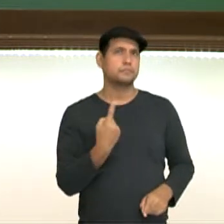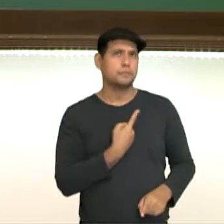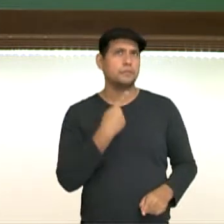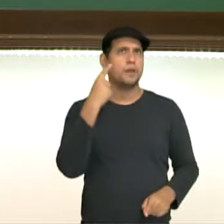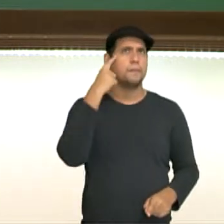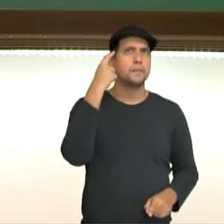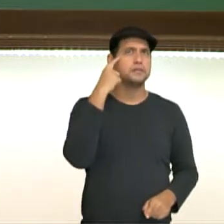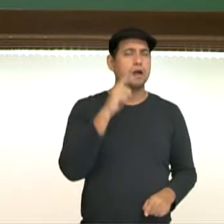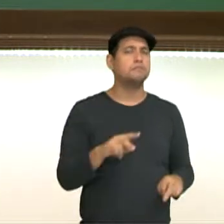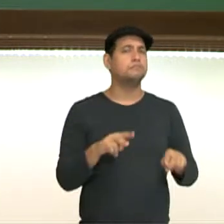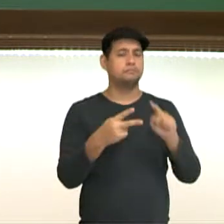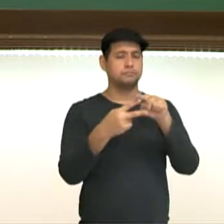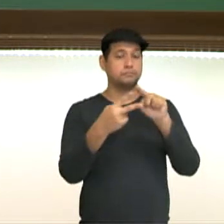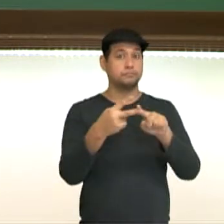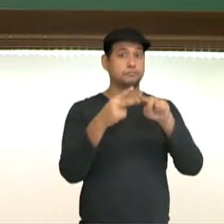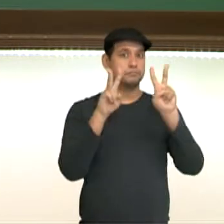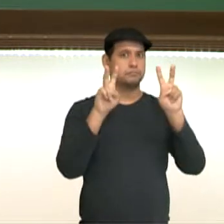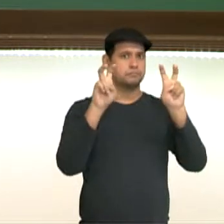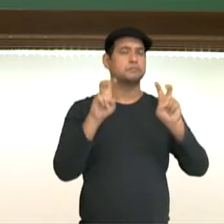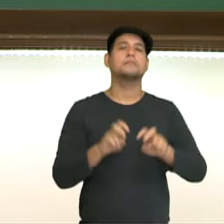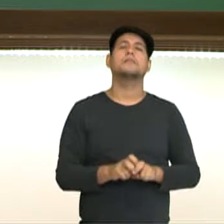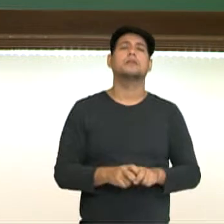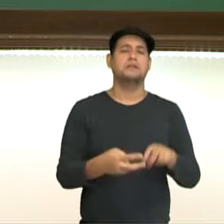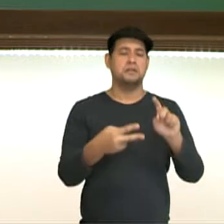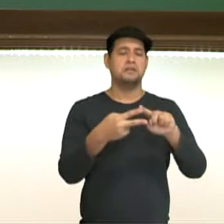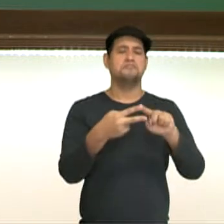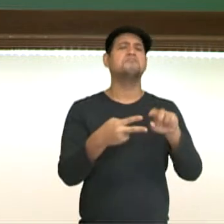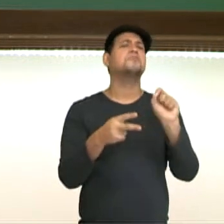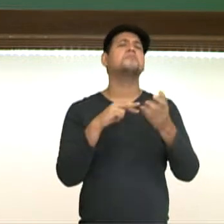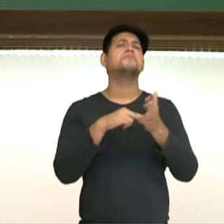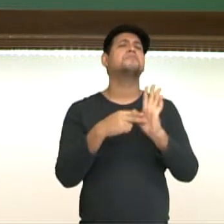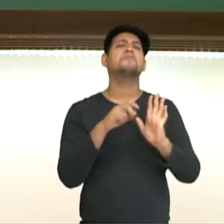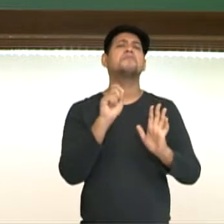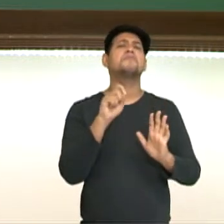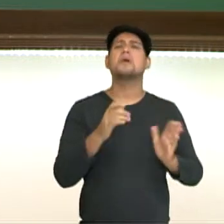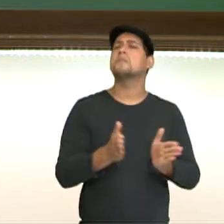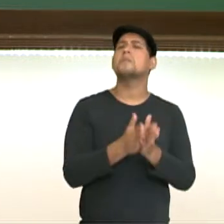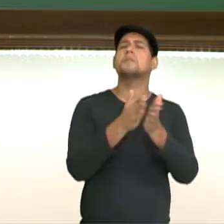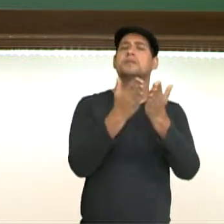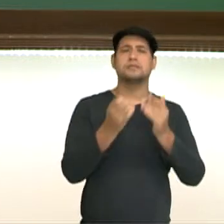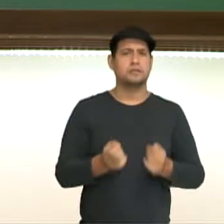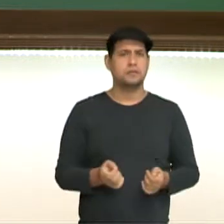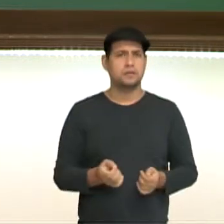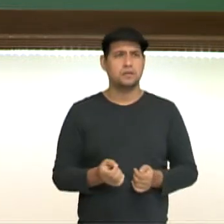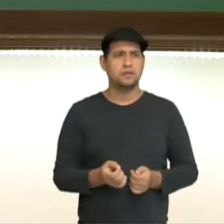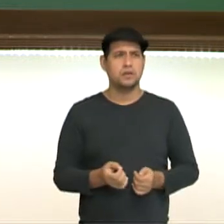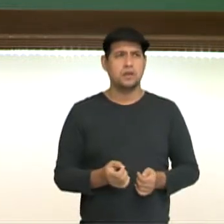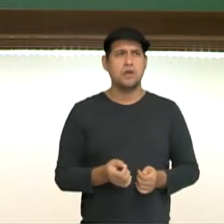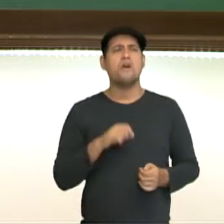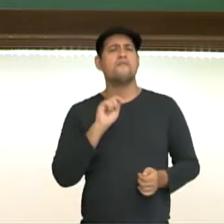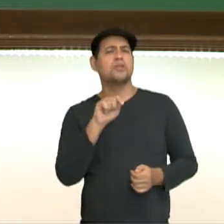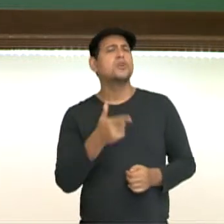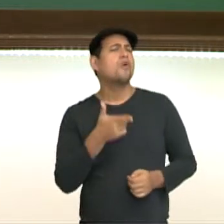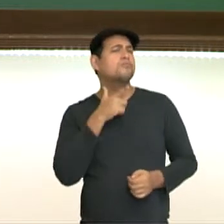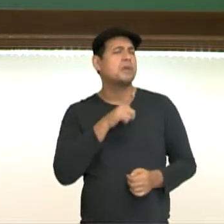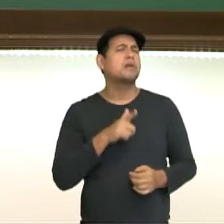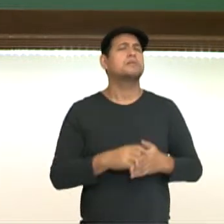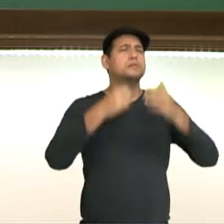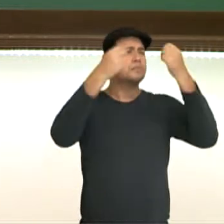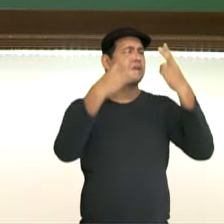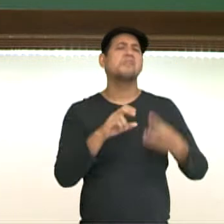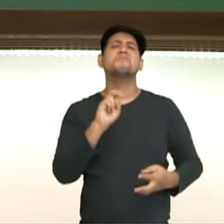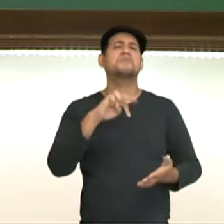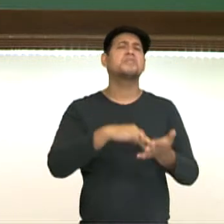sobre dois itens principais. O que é pobreza? Ou você consegue descrever